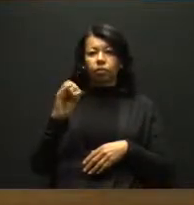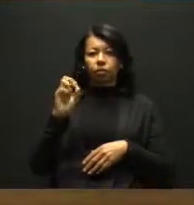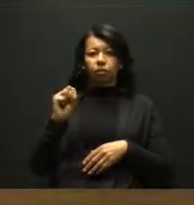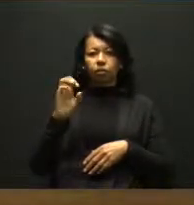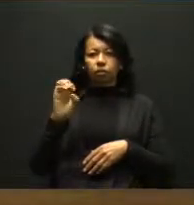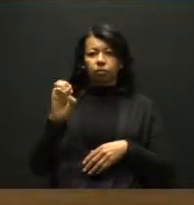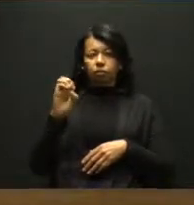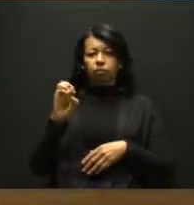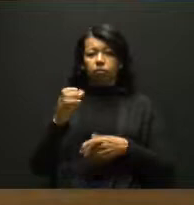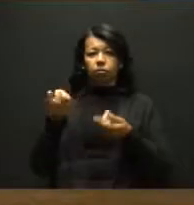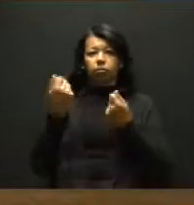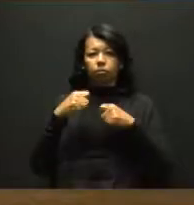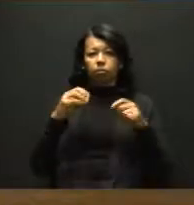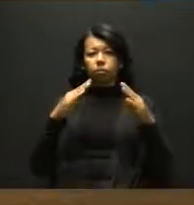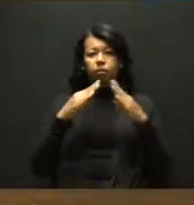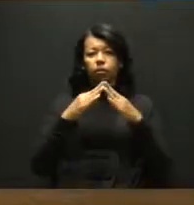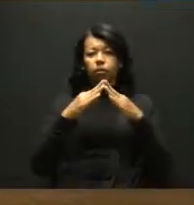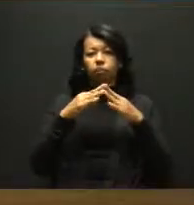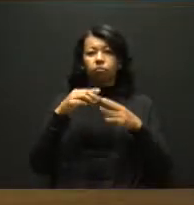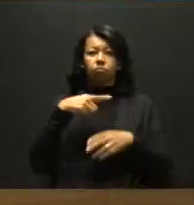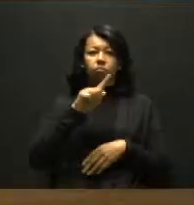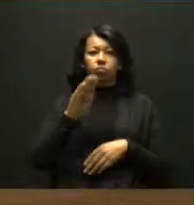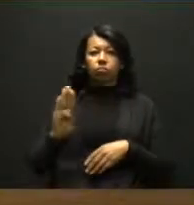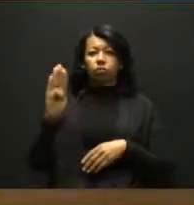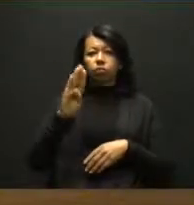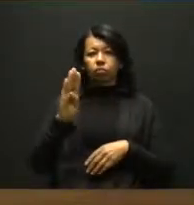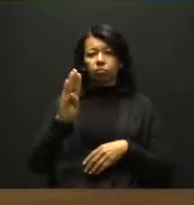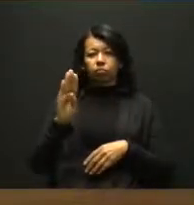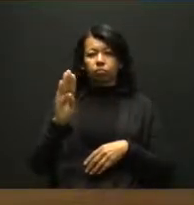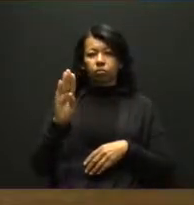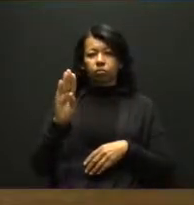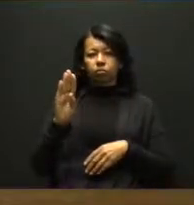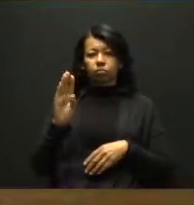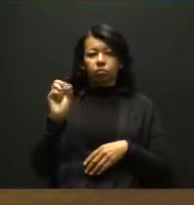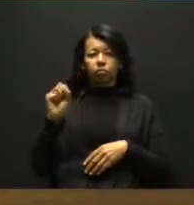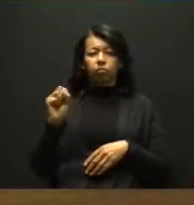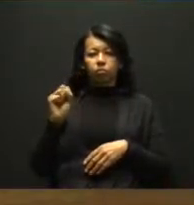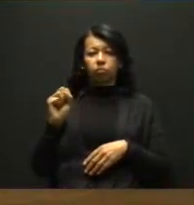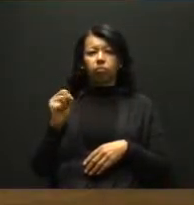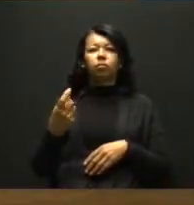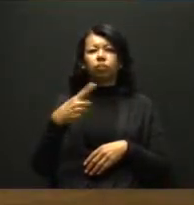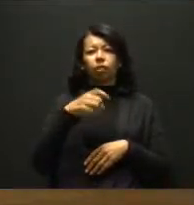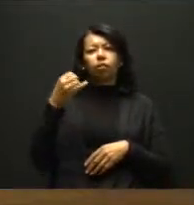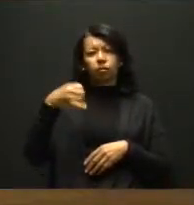contemplado com a casa no jardim nova república dignidade